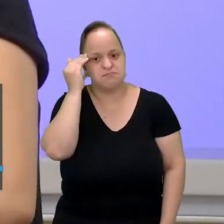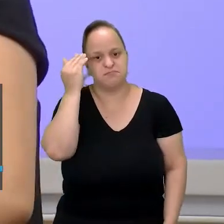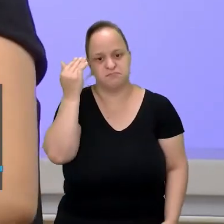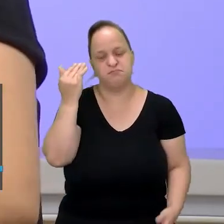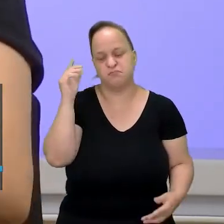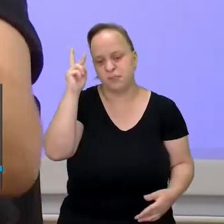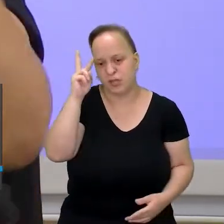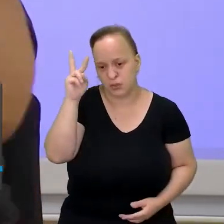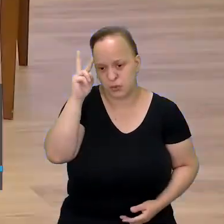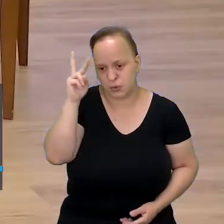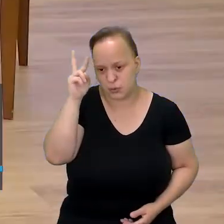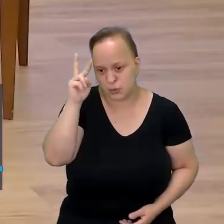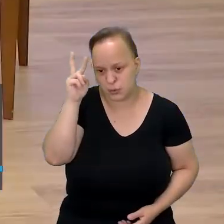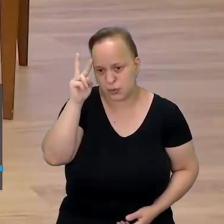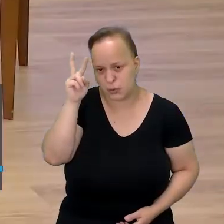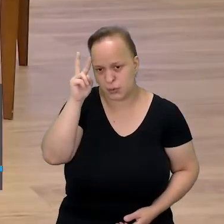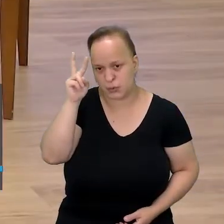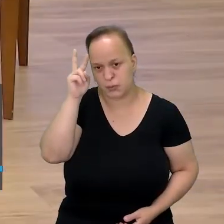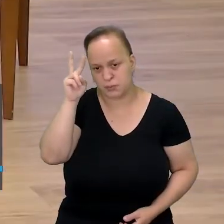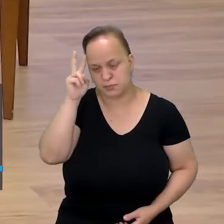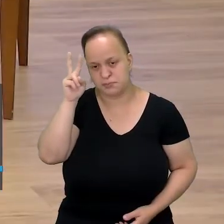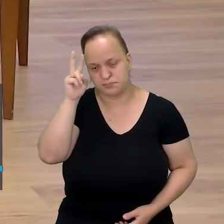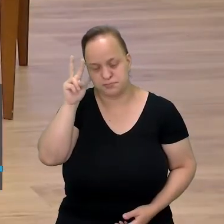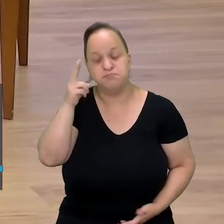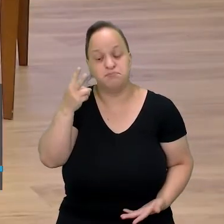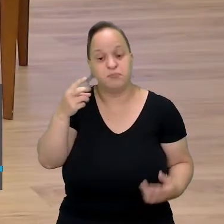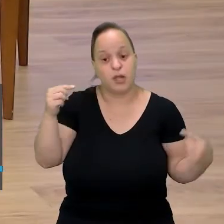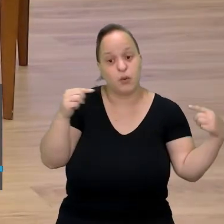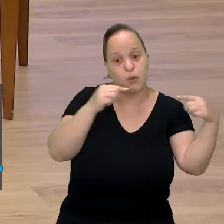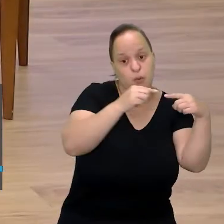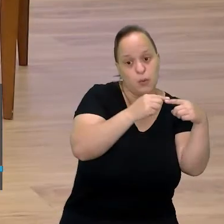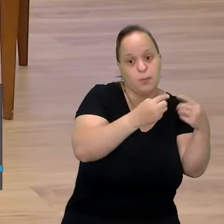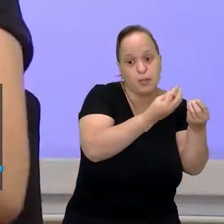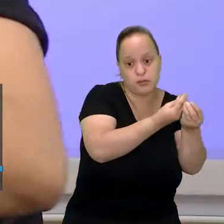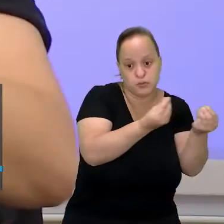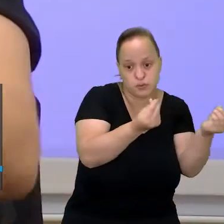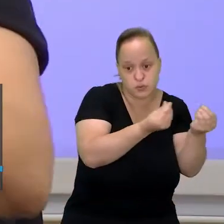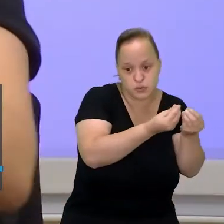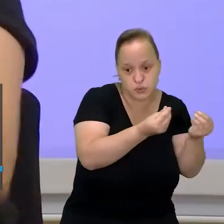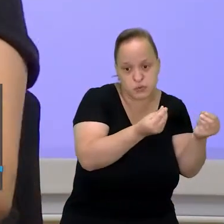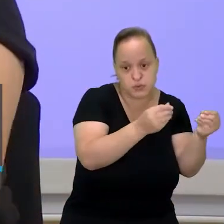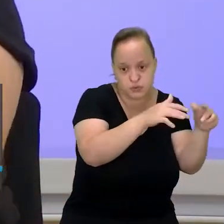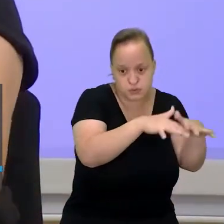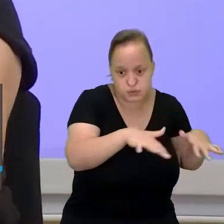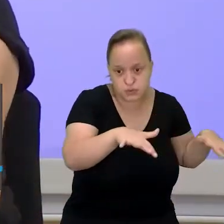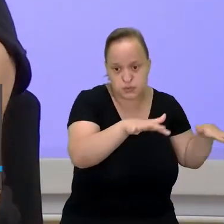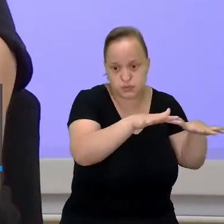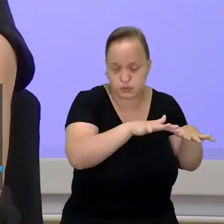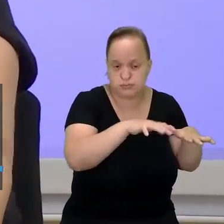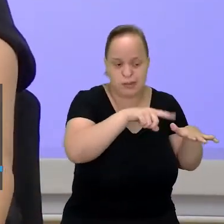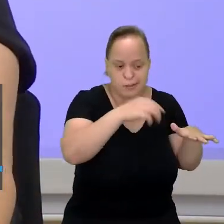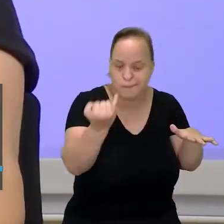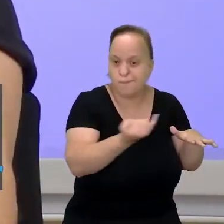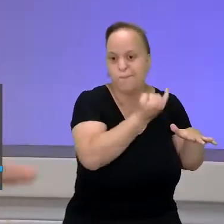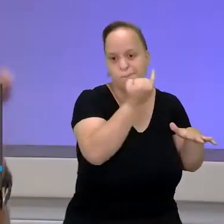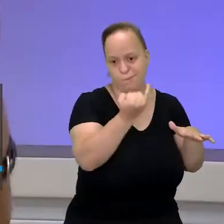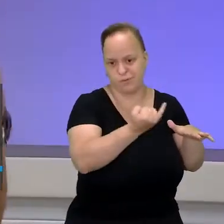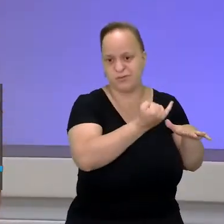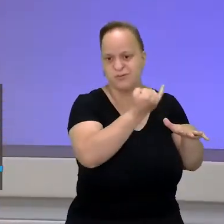ou religiosas que são vinculadas justamente ao solo, né? A importância que o solo tem.